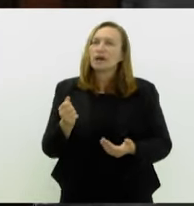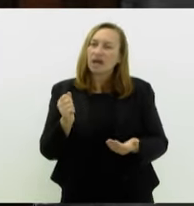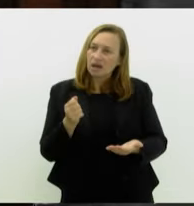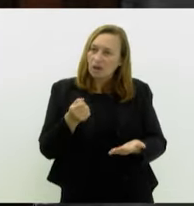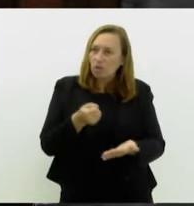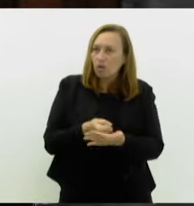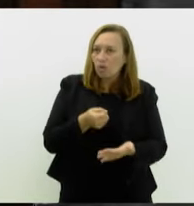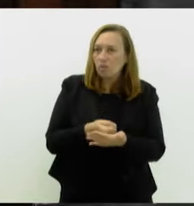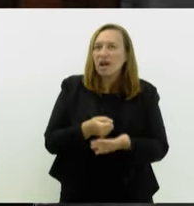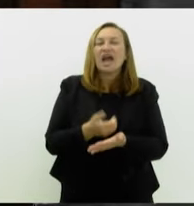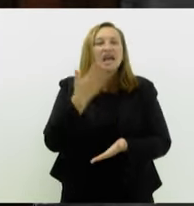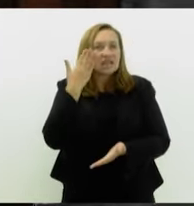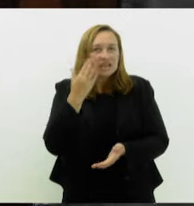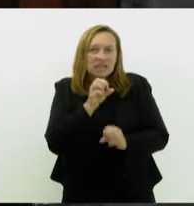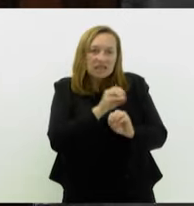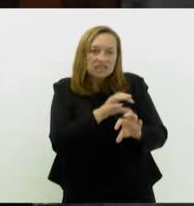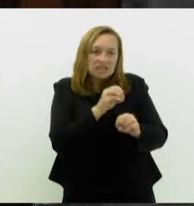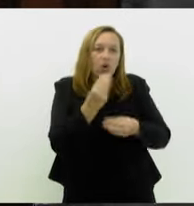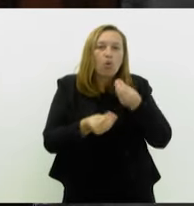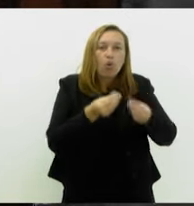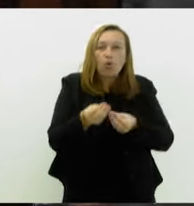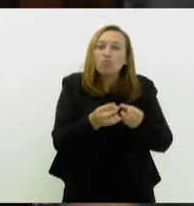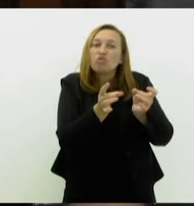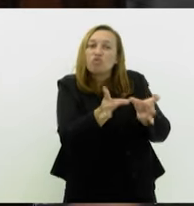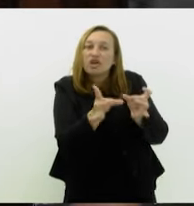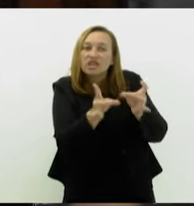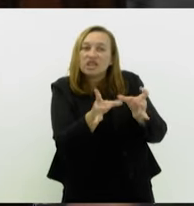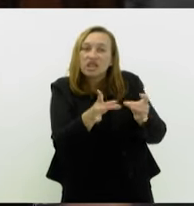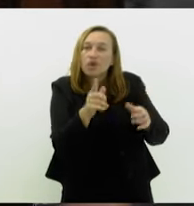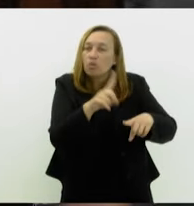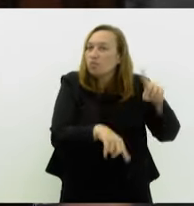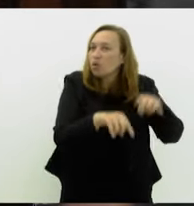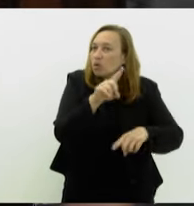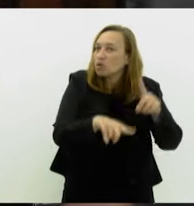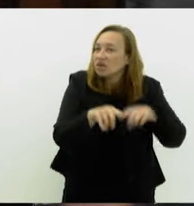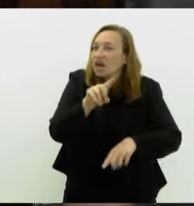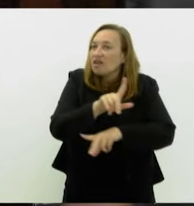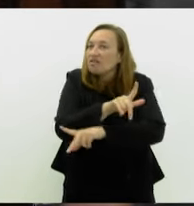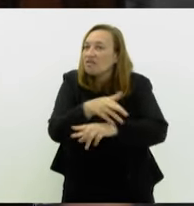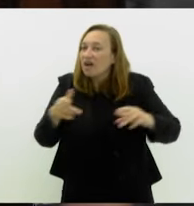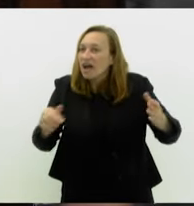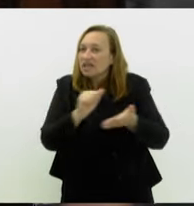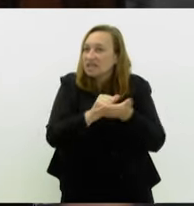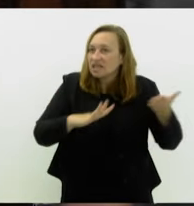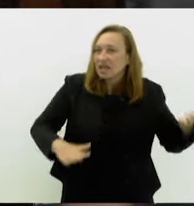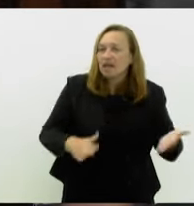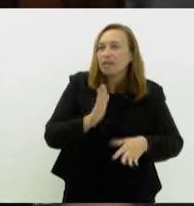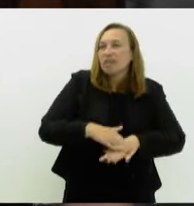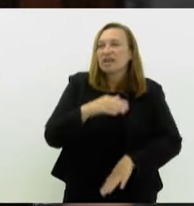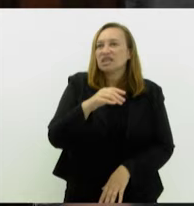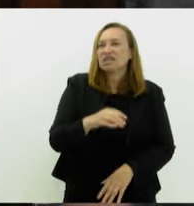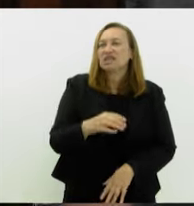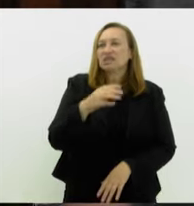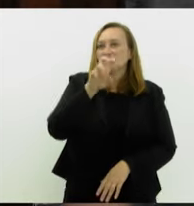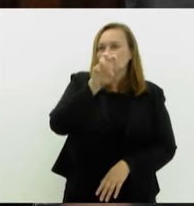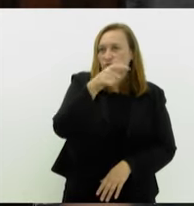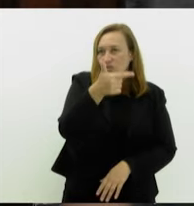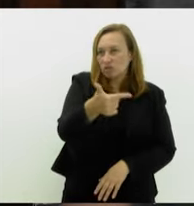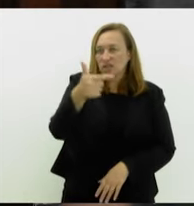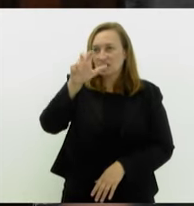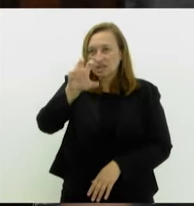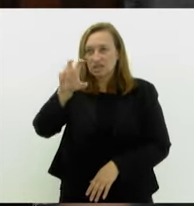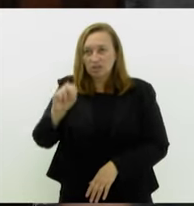como vender aquele produto elas ensinam várias atividades são mais de 250 cursos e pras candidatas e